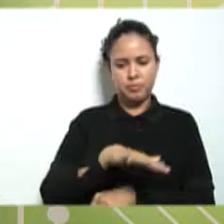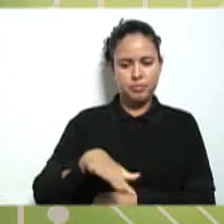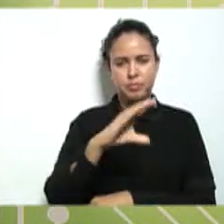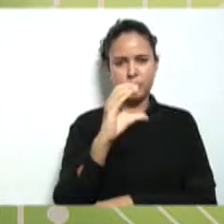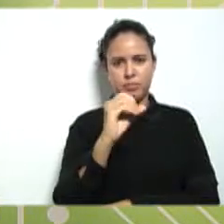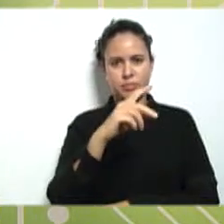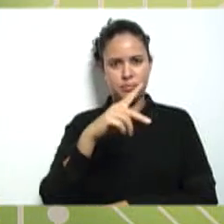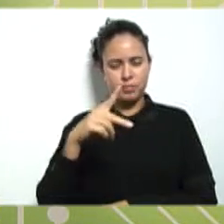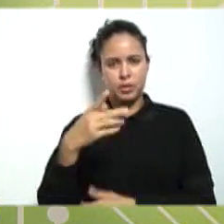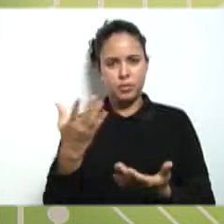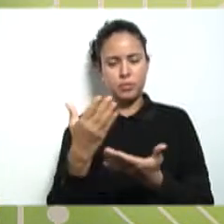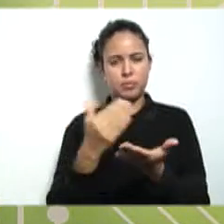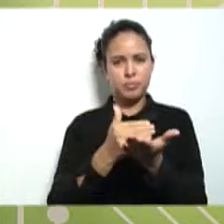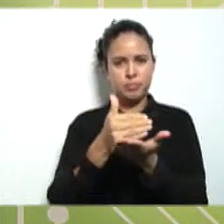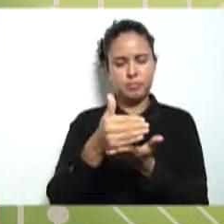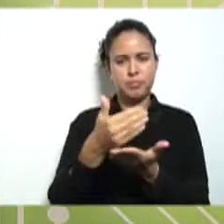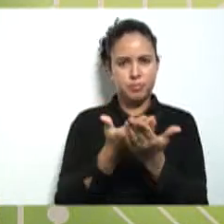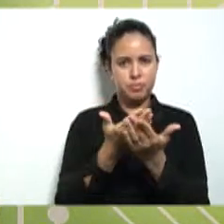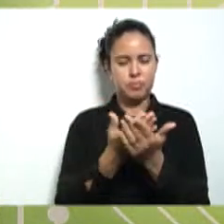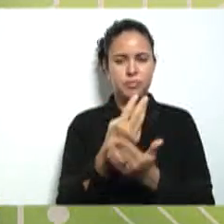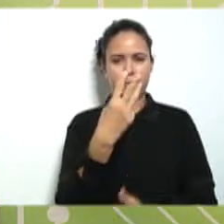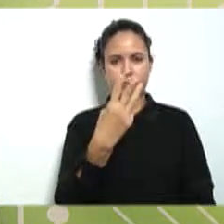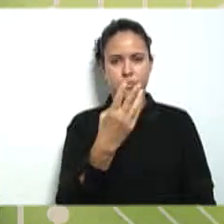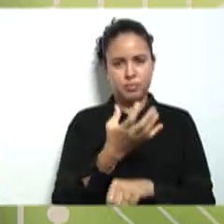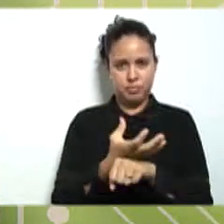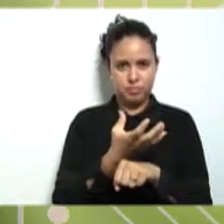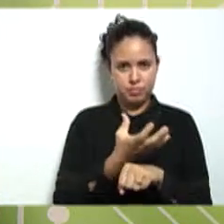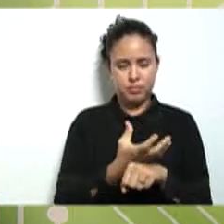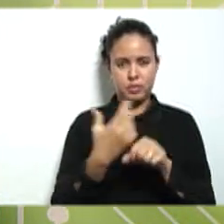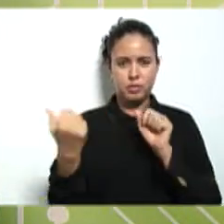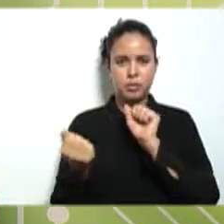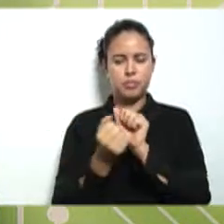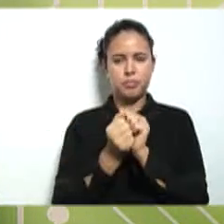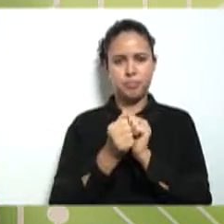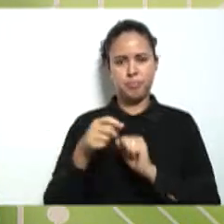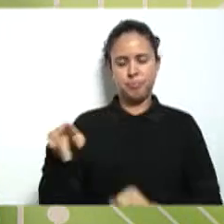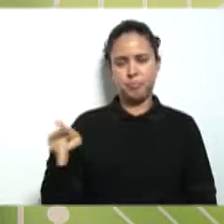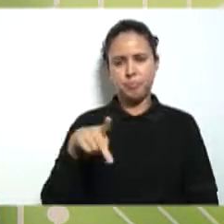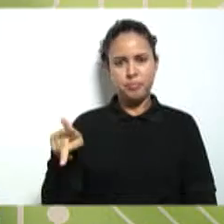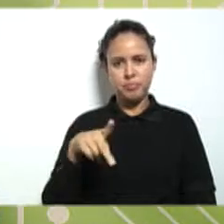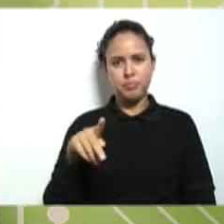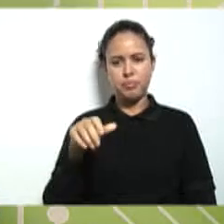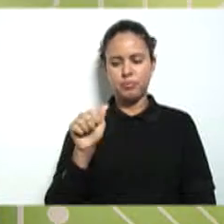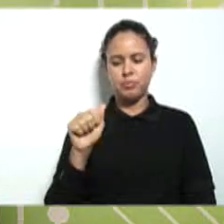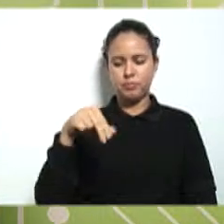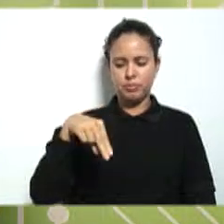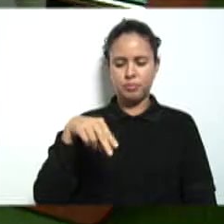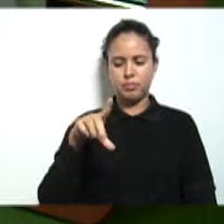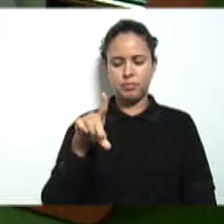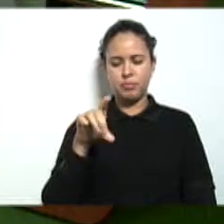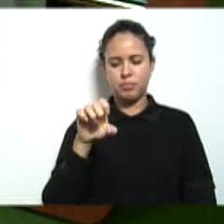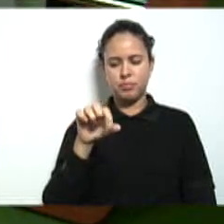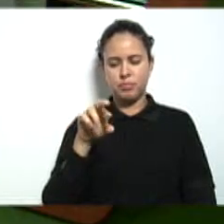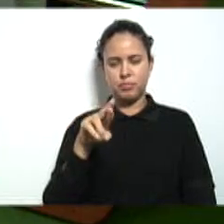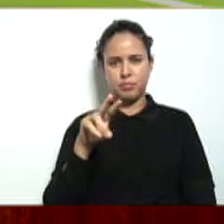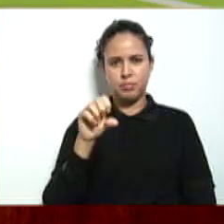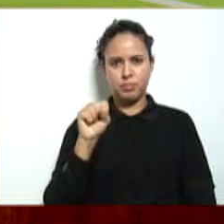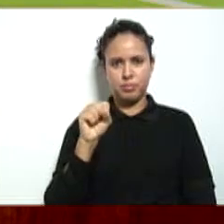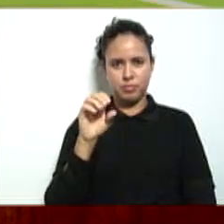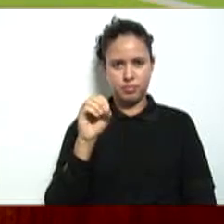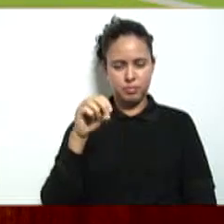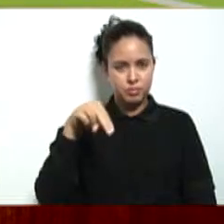Hoje, aula 3 da nossa disciplina. Comigo está aqui acompanhando essa disciplina o professor Anderson. Oi, professor. Olá, boa